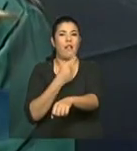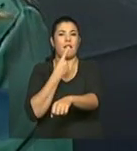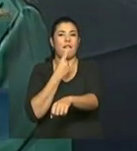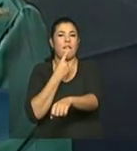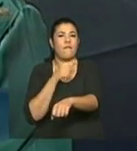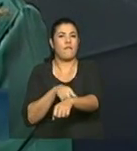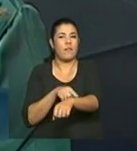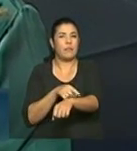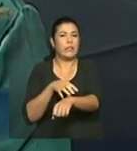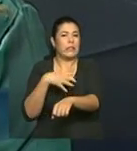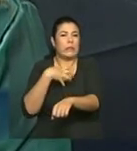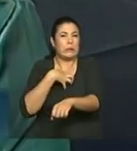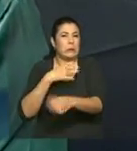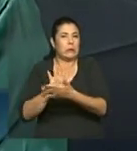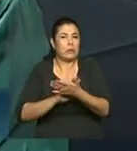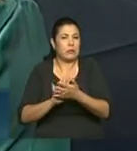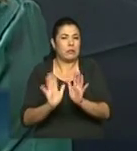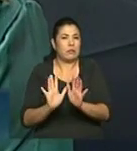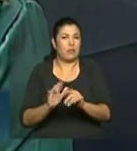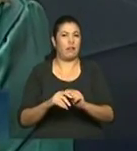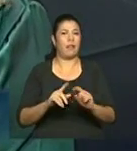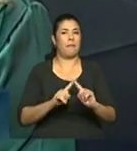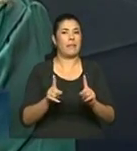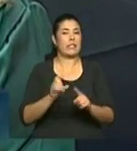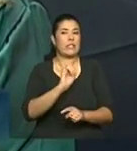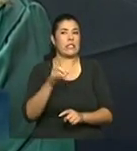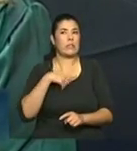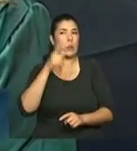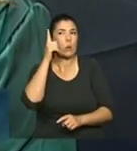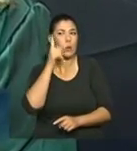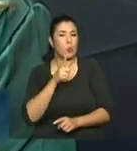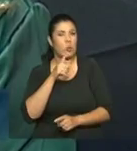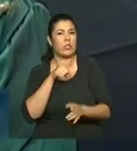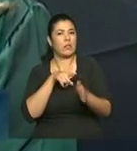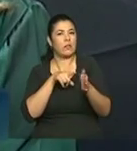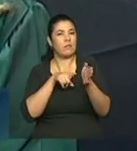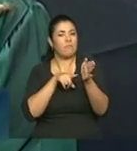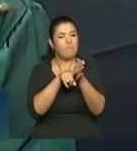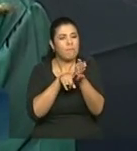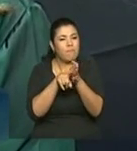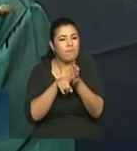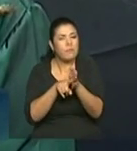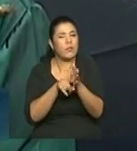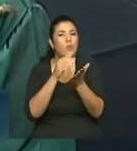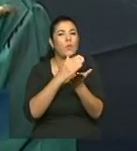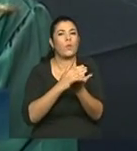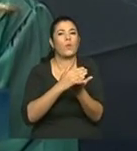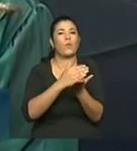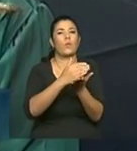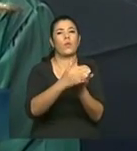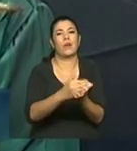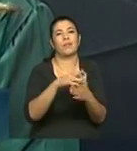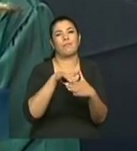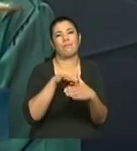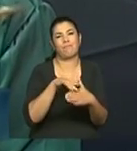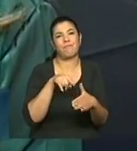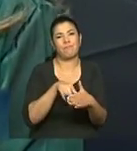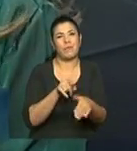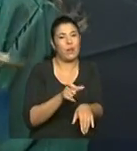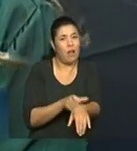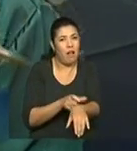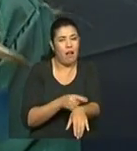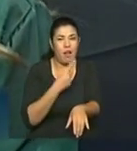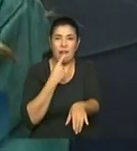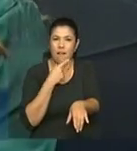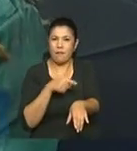com áreas insensíveis. Mas, se nós não diagnosticarmos nessa fase inicial, não